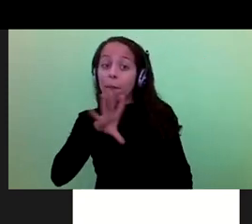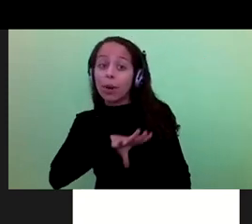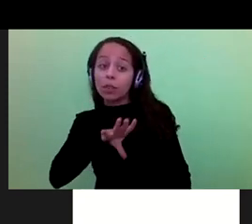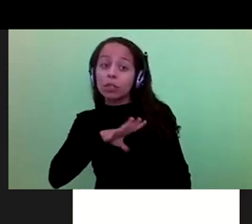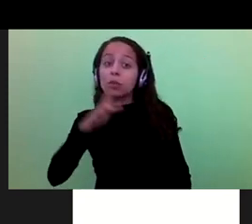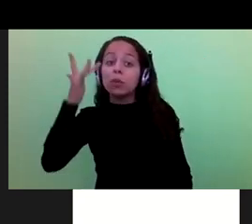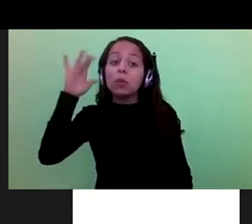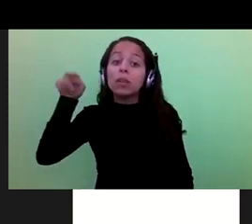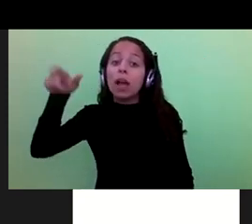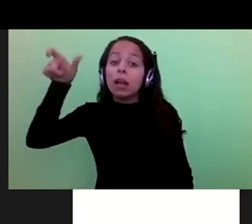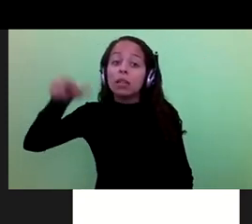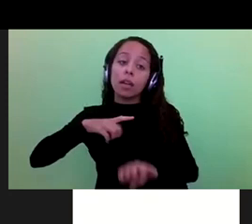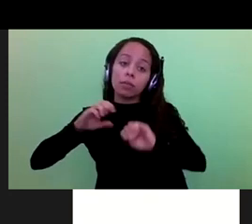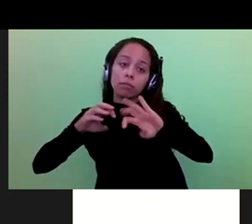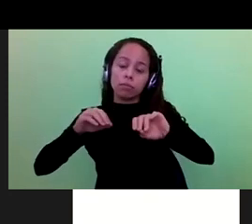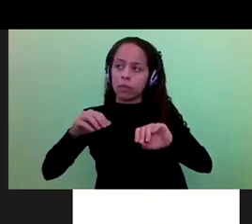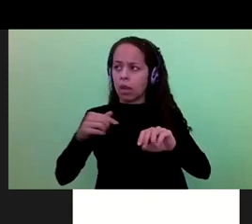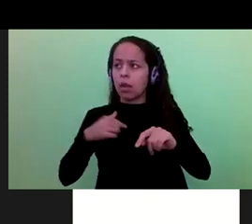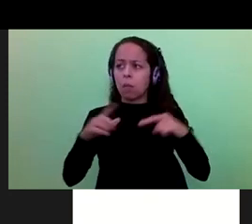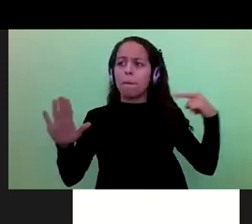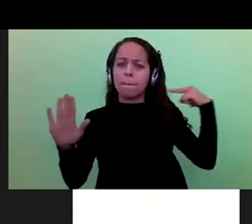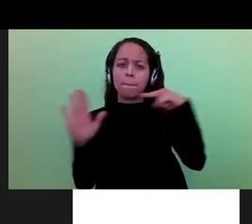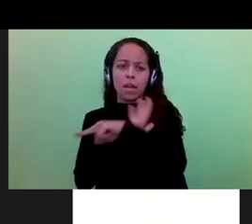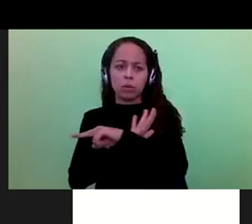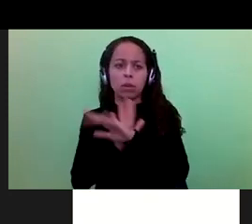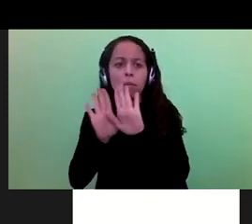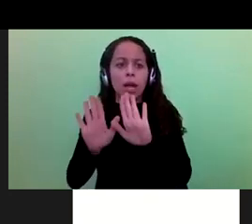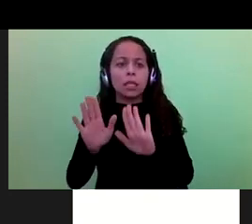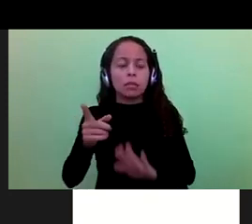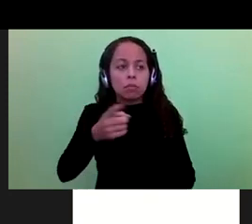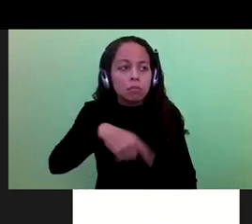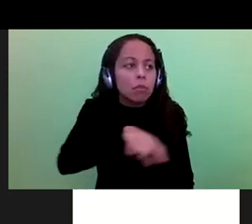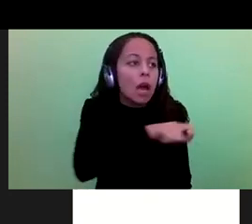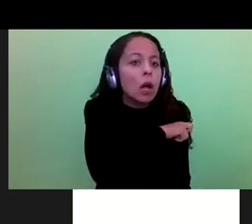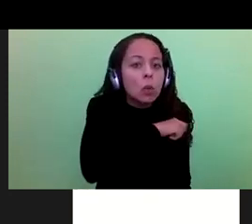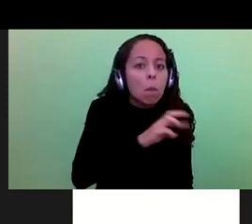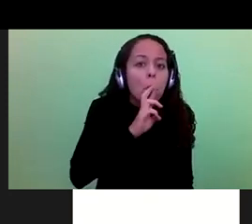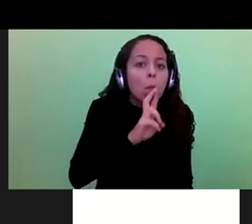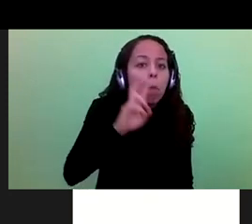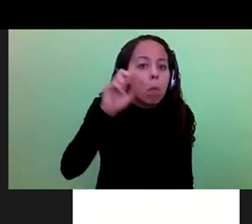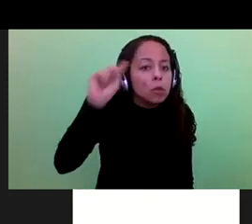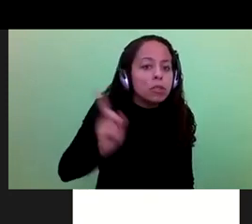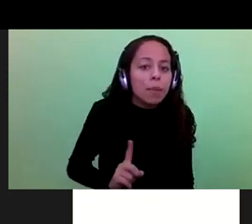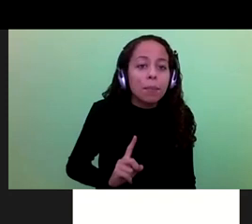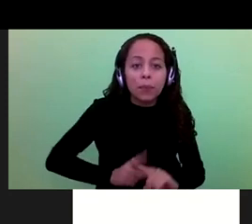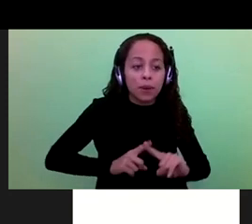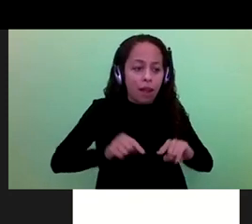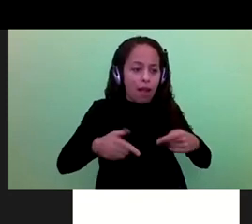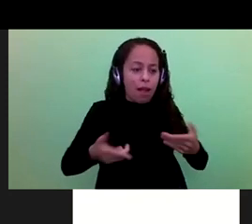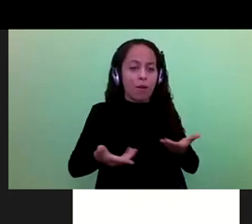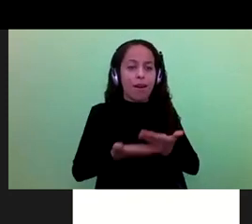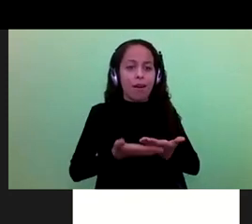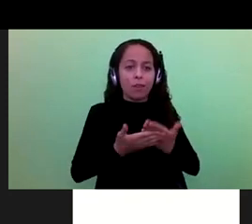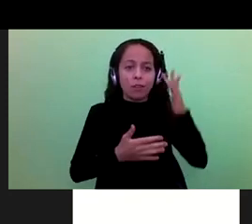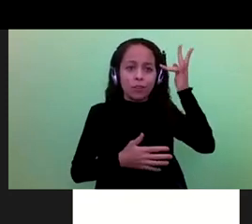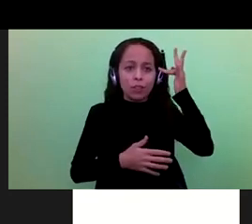com eles. Eu pergunto, mas às vezes eles não sabem, né? Por quê? Porque eles estão na aula de filosofia, eles